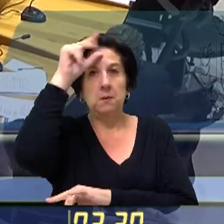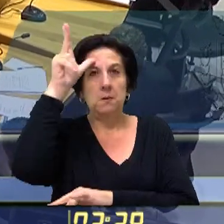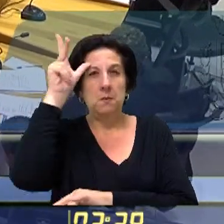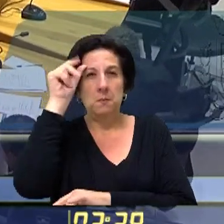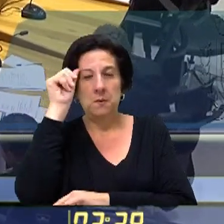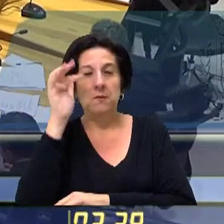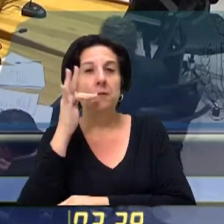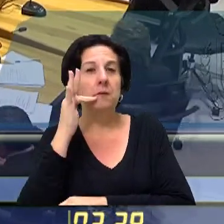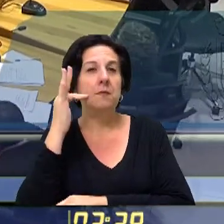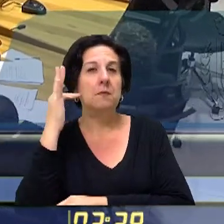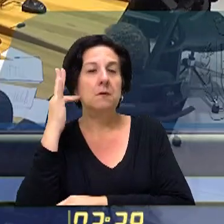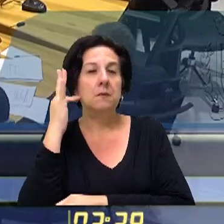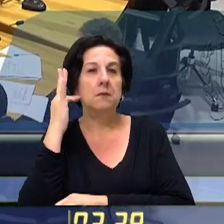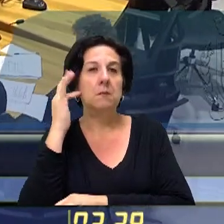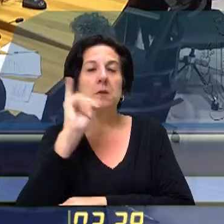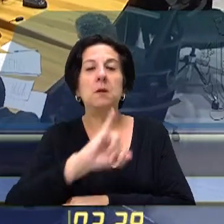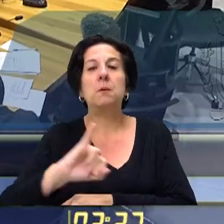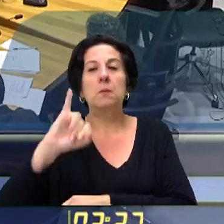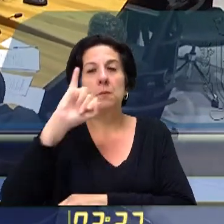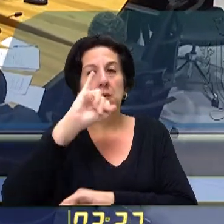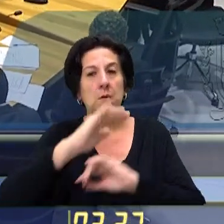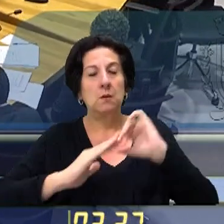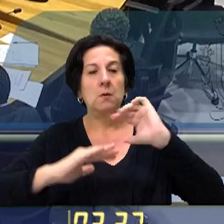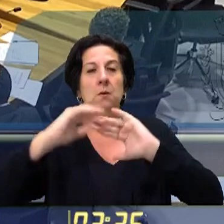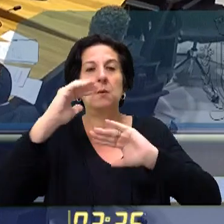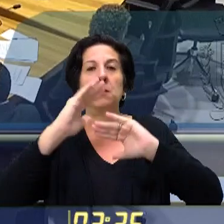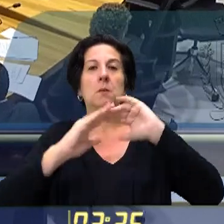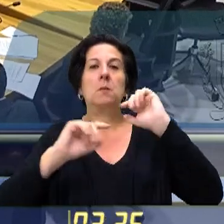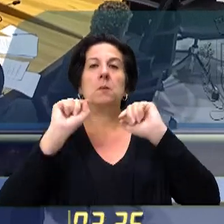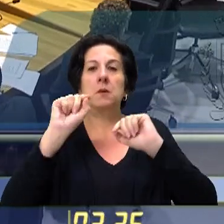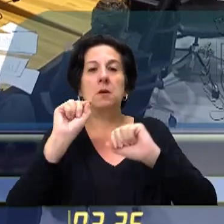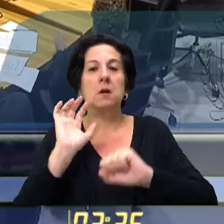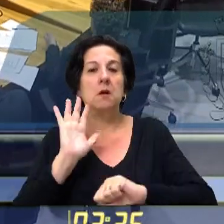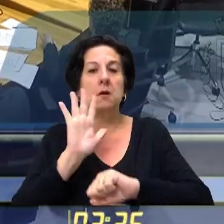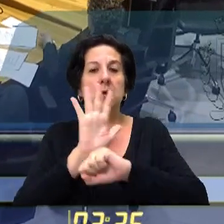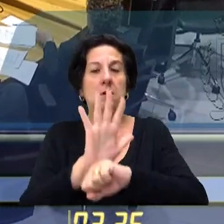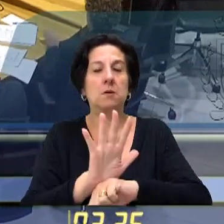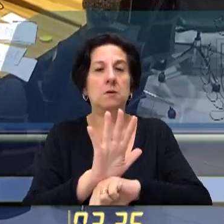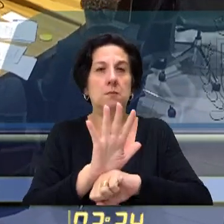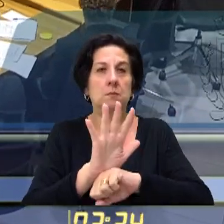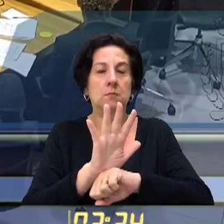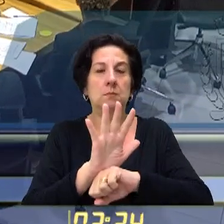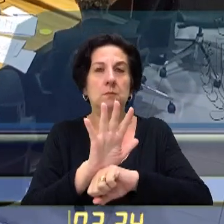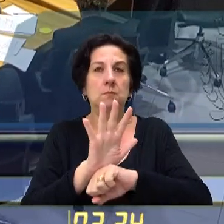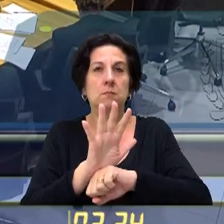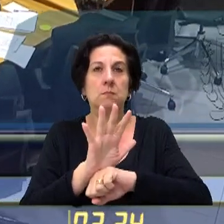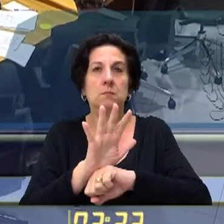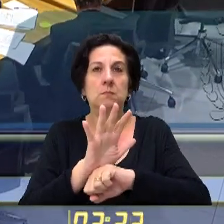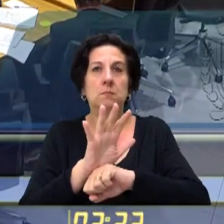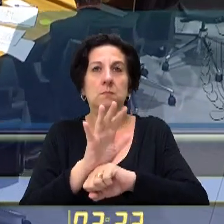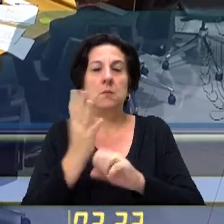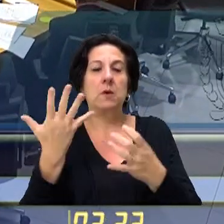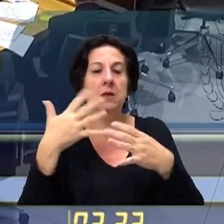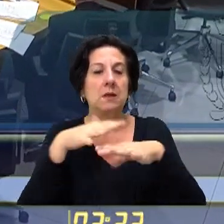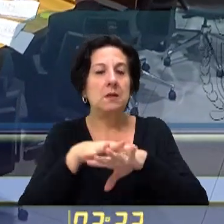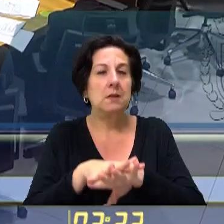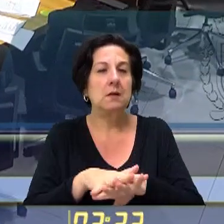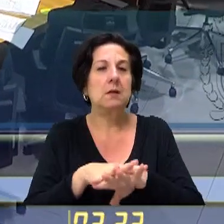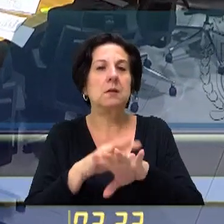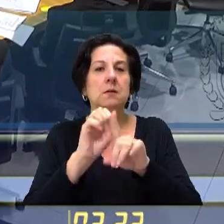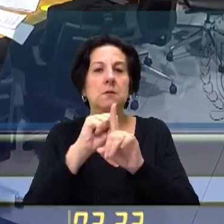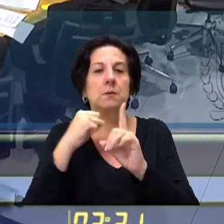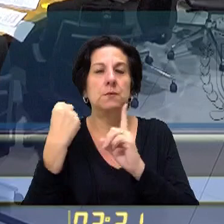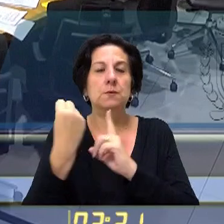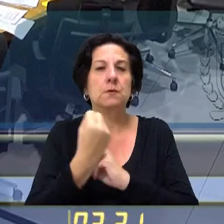por mais esta importante obra que irá contribuir com a integração social,